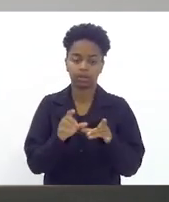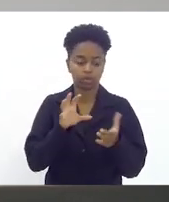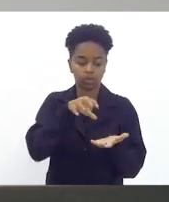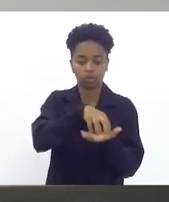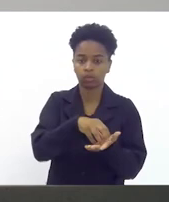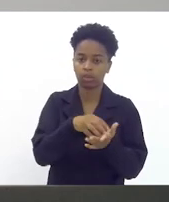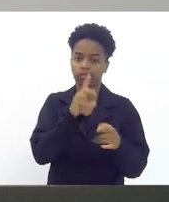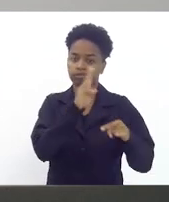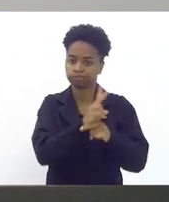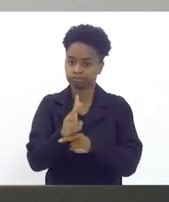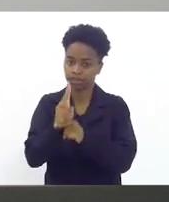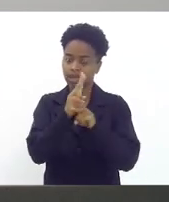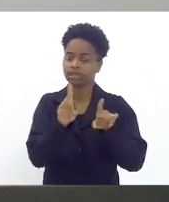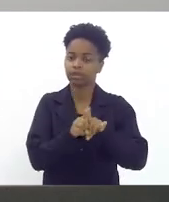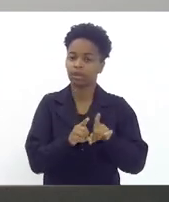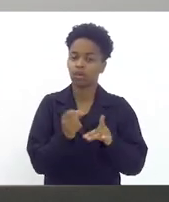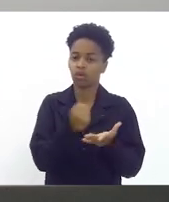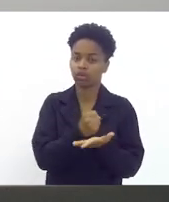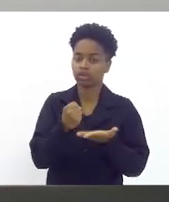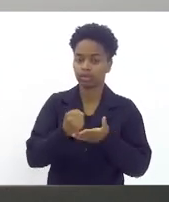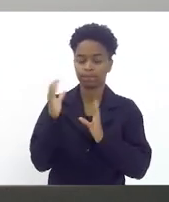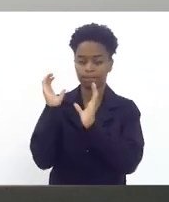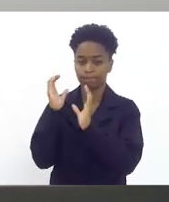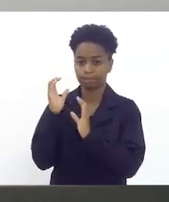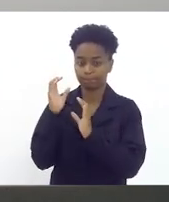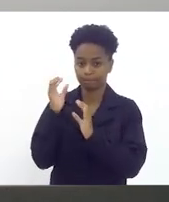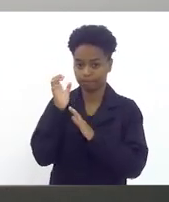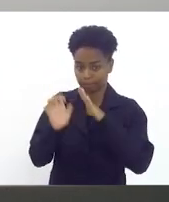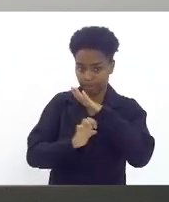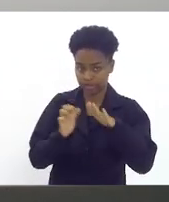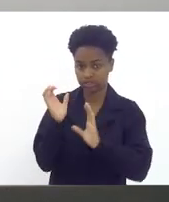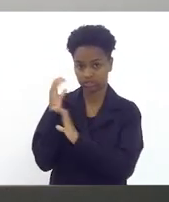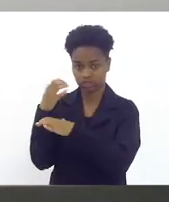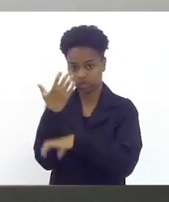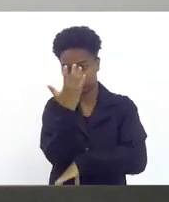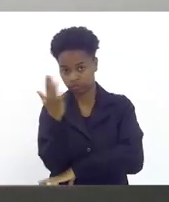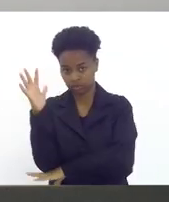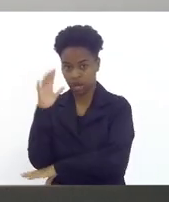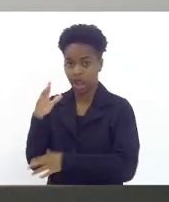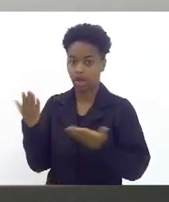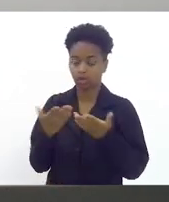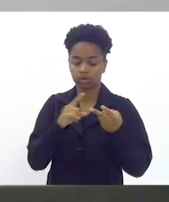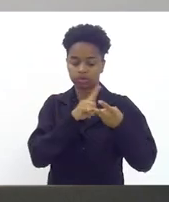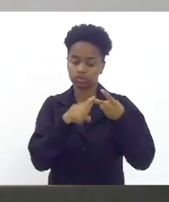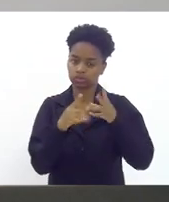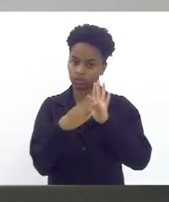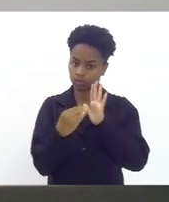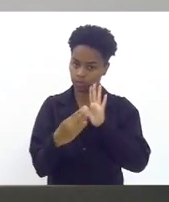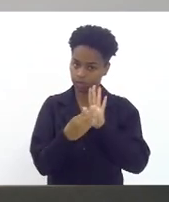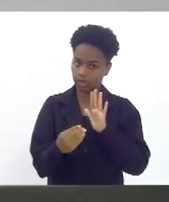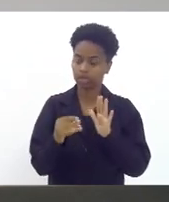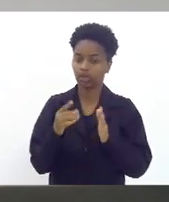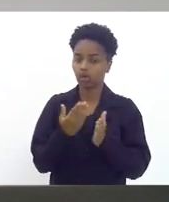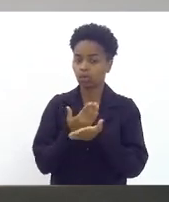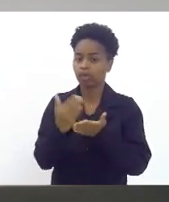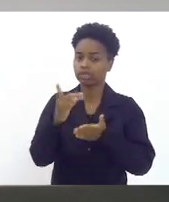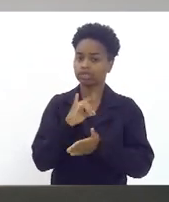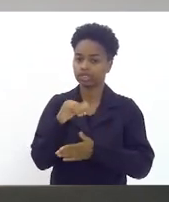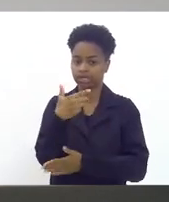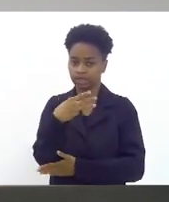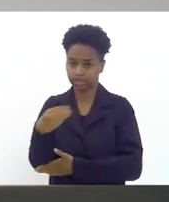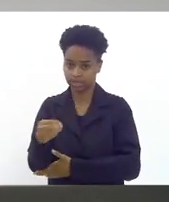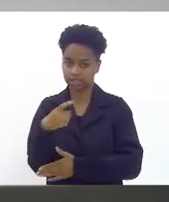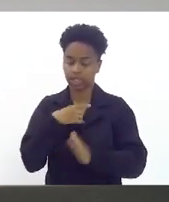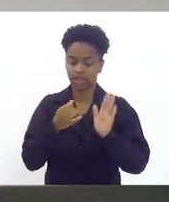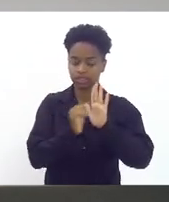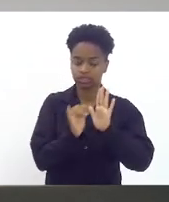contratando empresas de engenharia de restauração Florestal o segundo modelo que é o que a gente está lançando agora dia 30 de terem editar de seleção